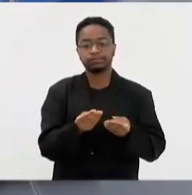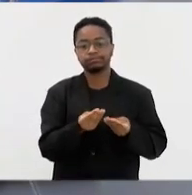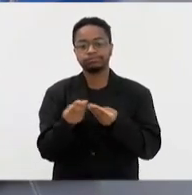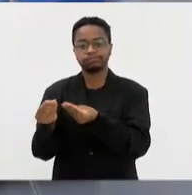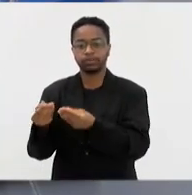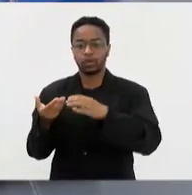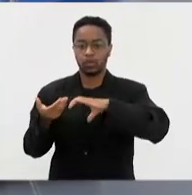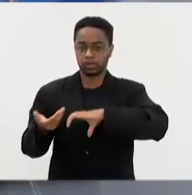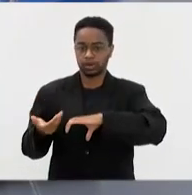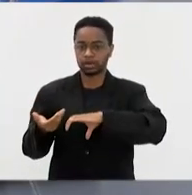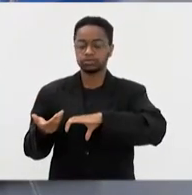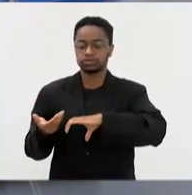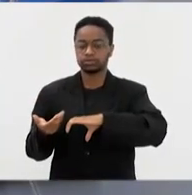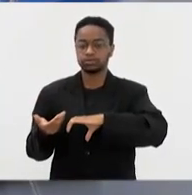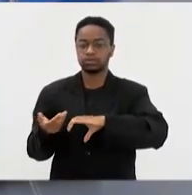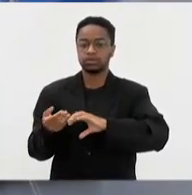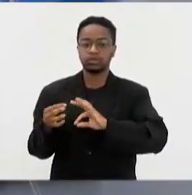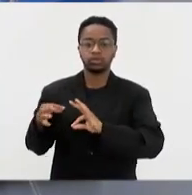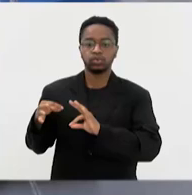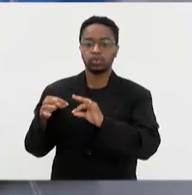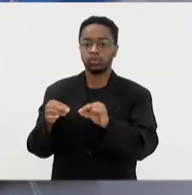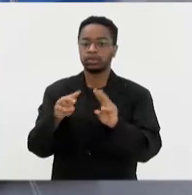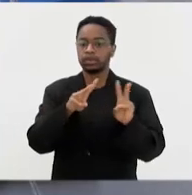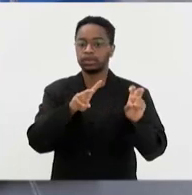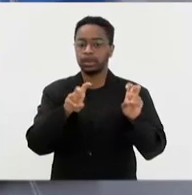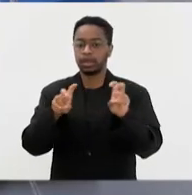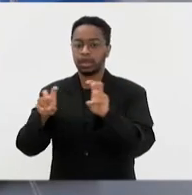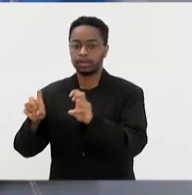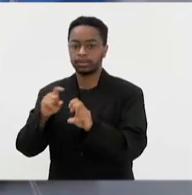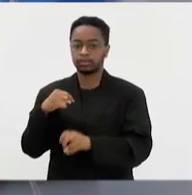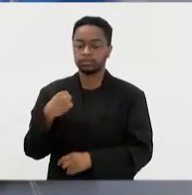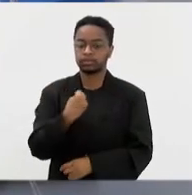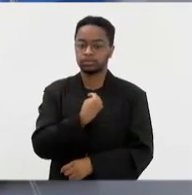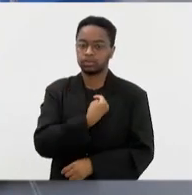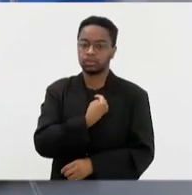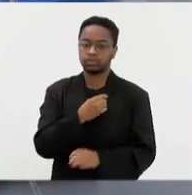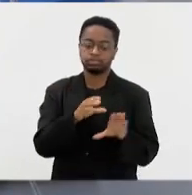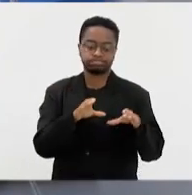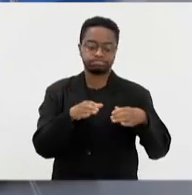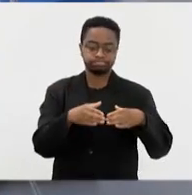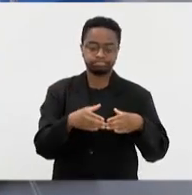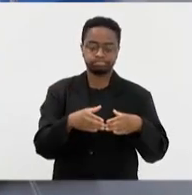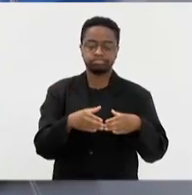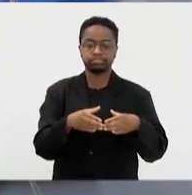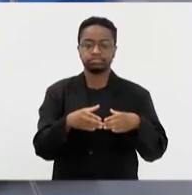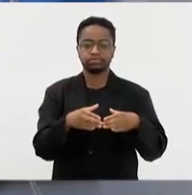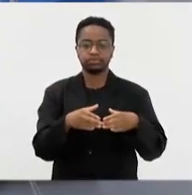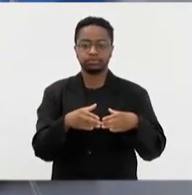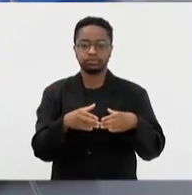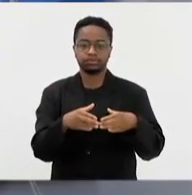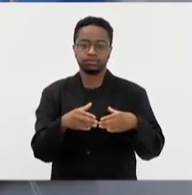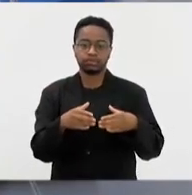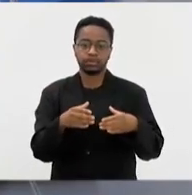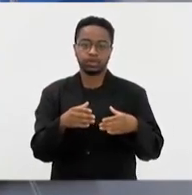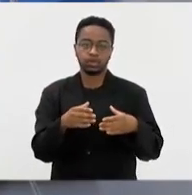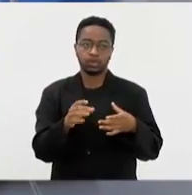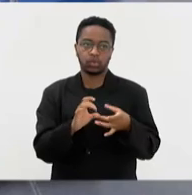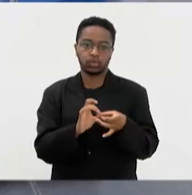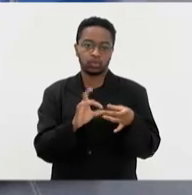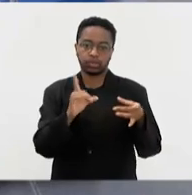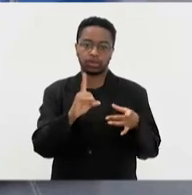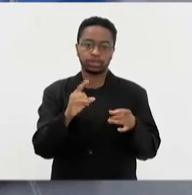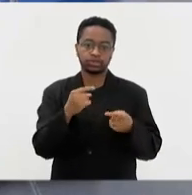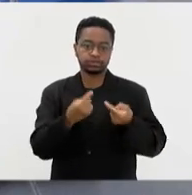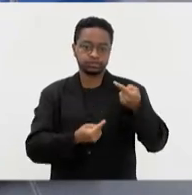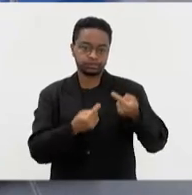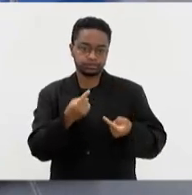Congresso Nacional os temas que a nossa atribuição ou a nossa competência aqui, por força de lei, não nos permite